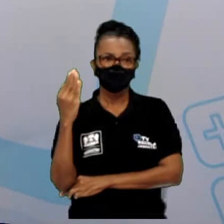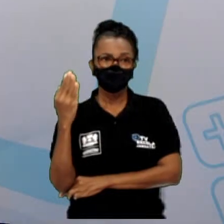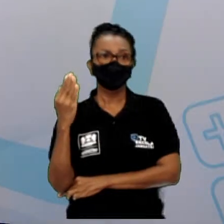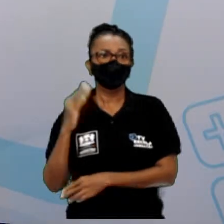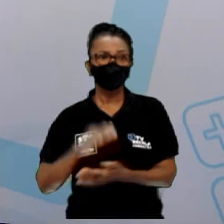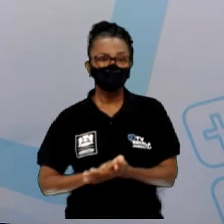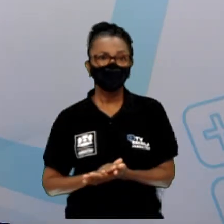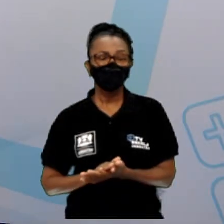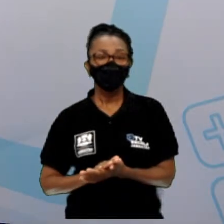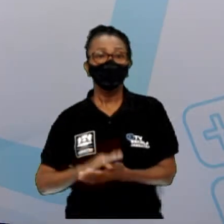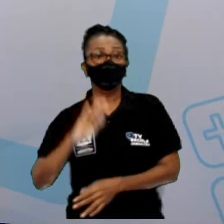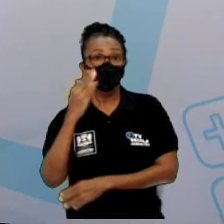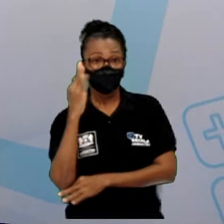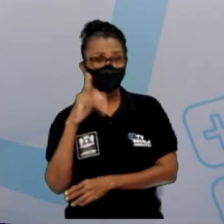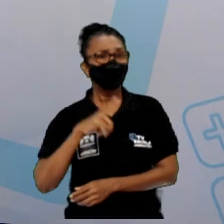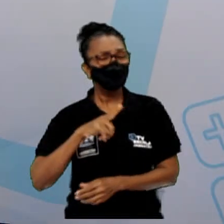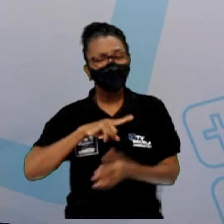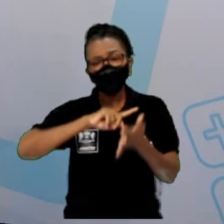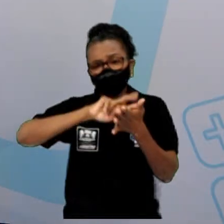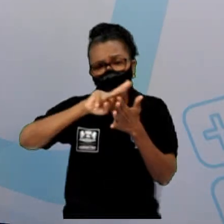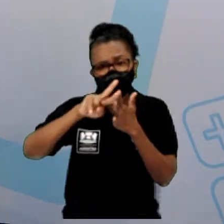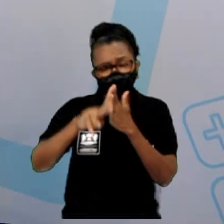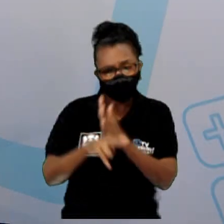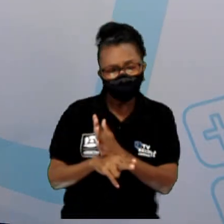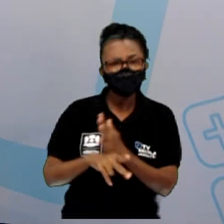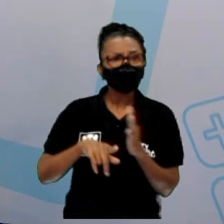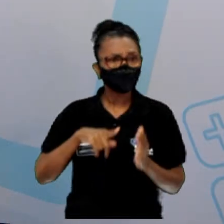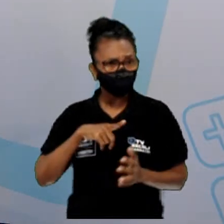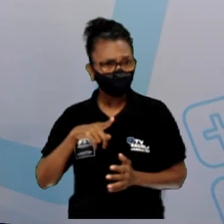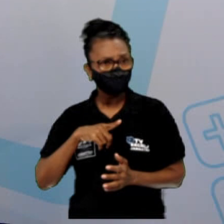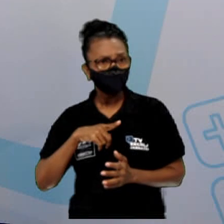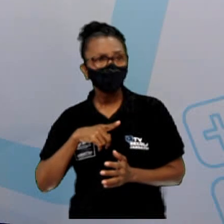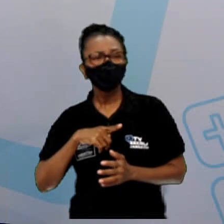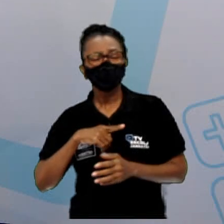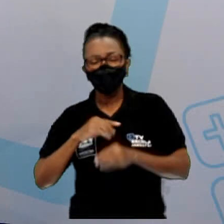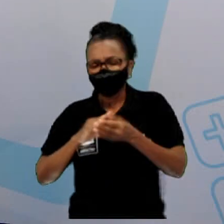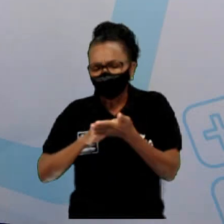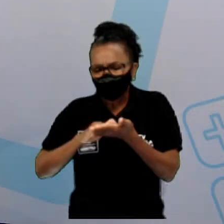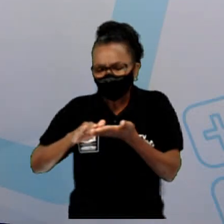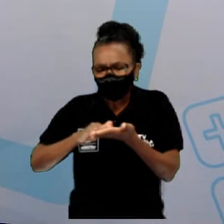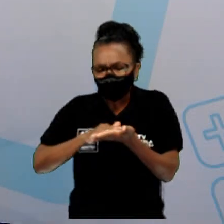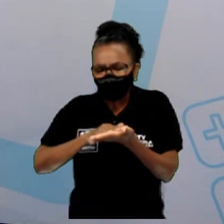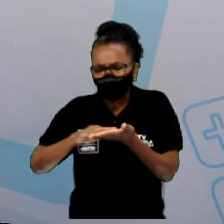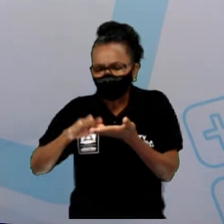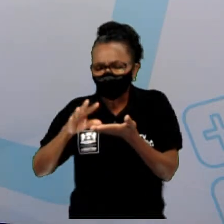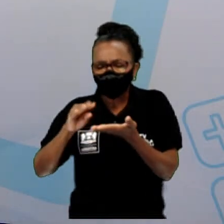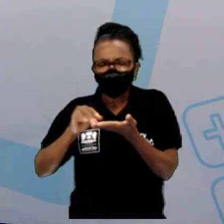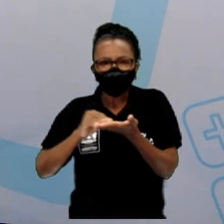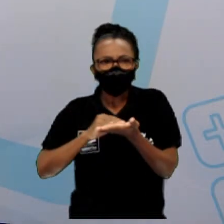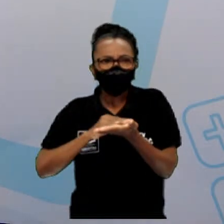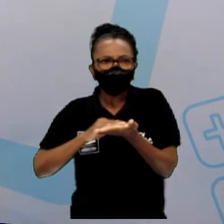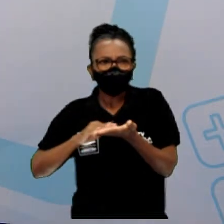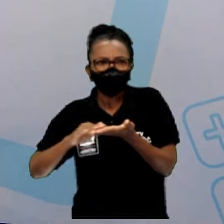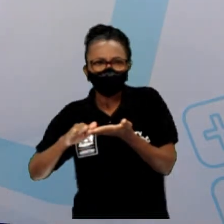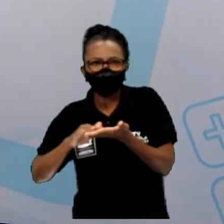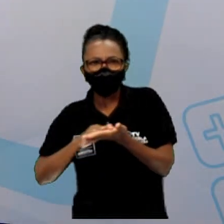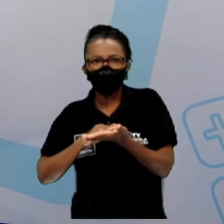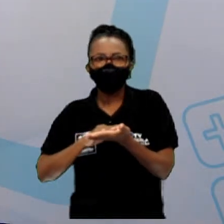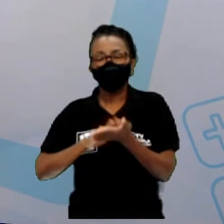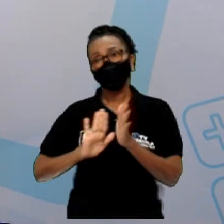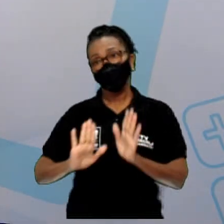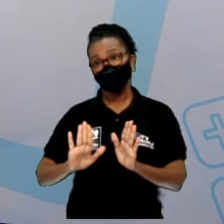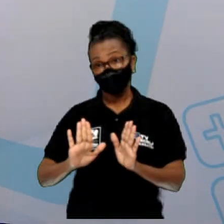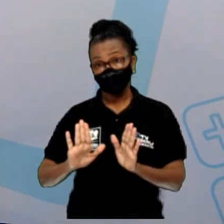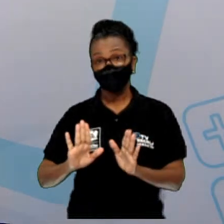algumas propriedades, né? Ela pode ser áspera, né? Mais ásperazinha, mas se ela